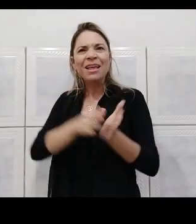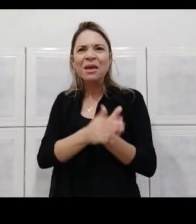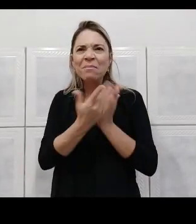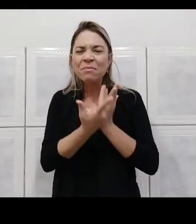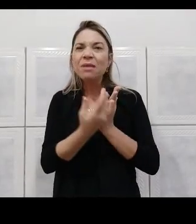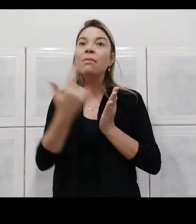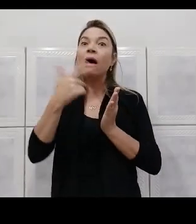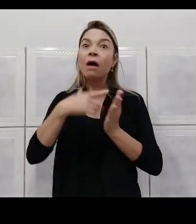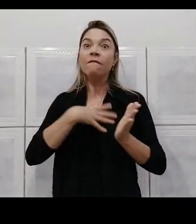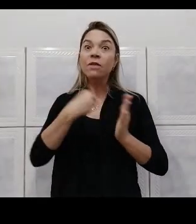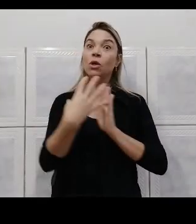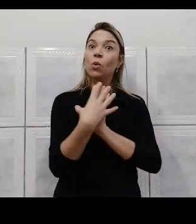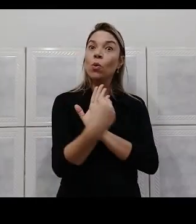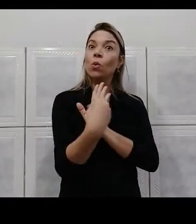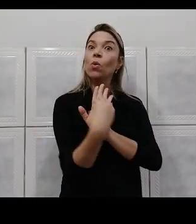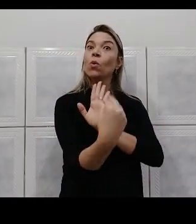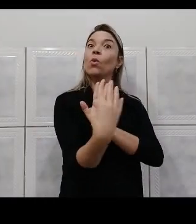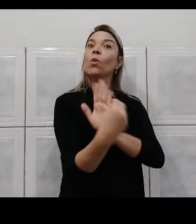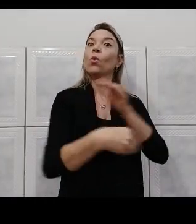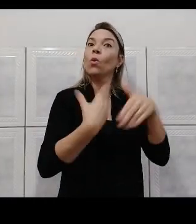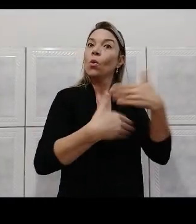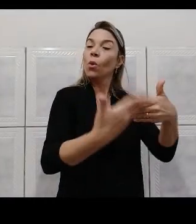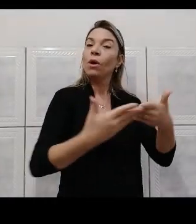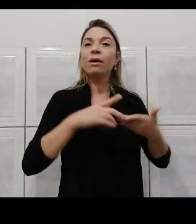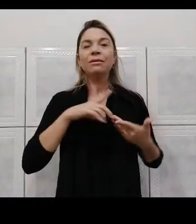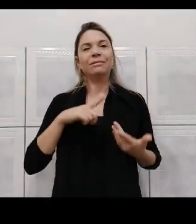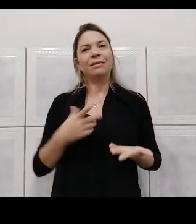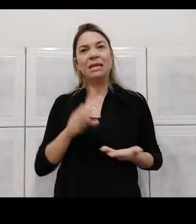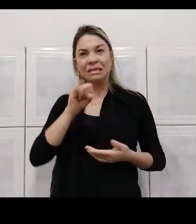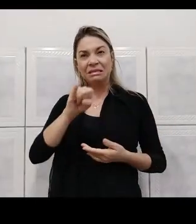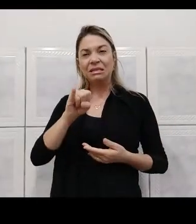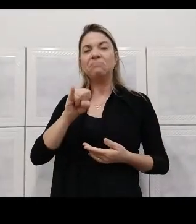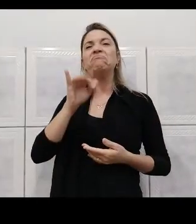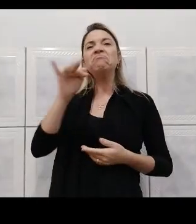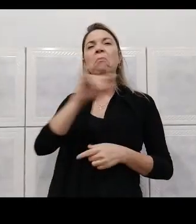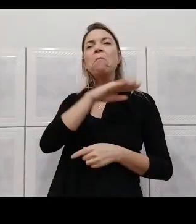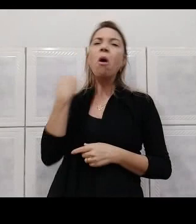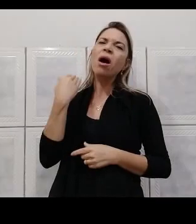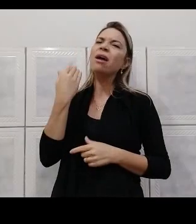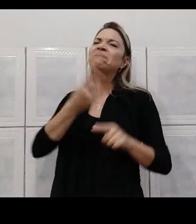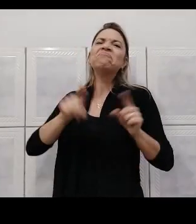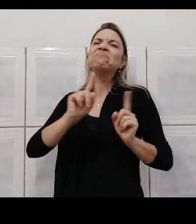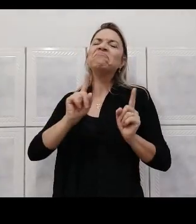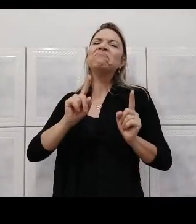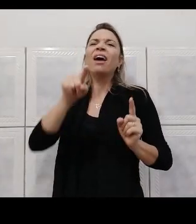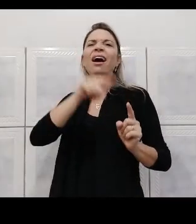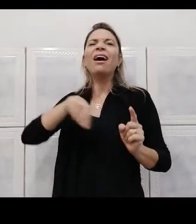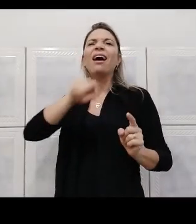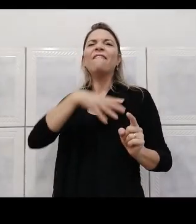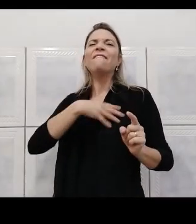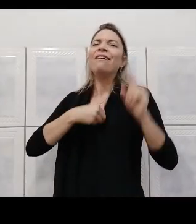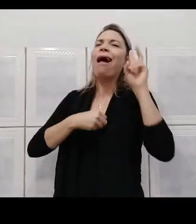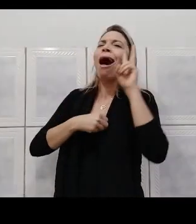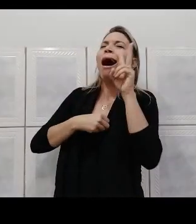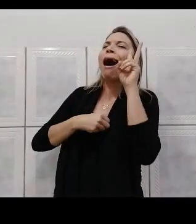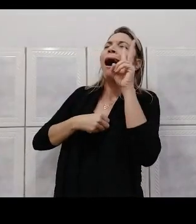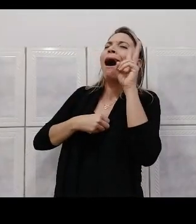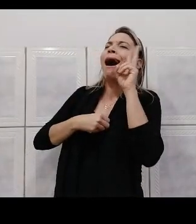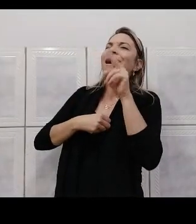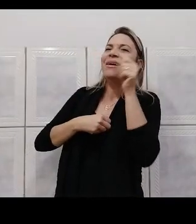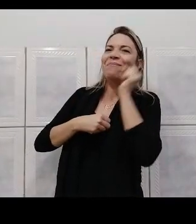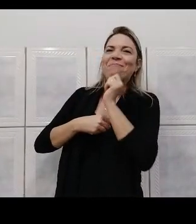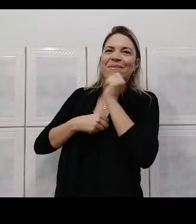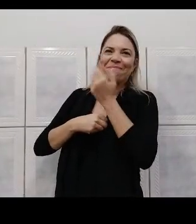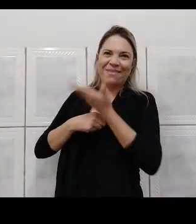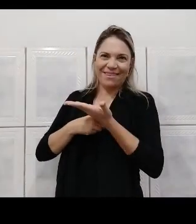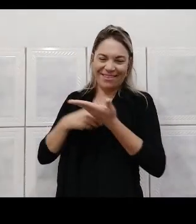continue a sua obra familiar, mesmo depois da sua morte. Na verdade, os crentes, depois de mortos, ainda